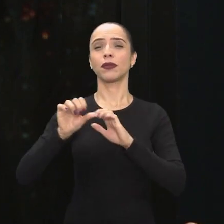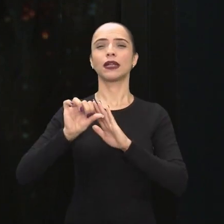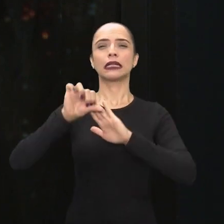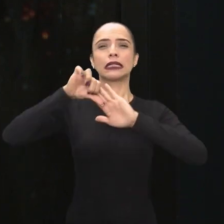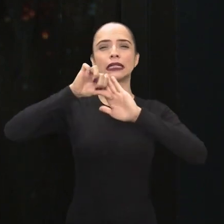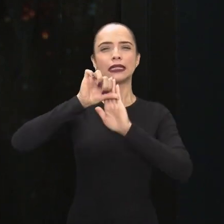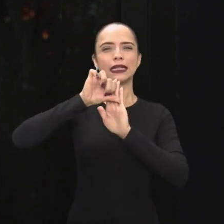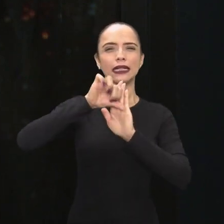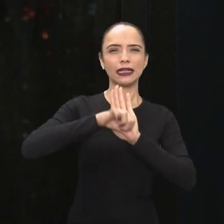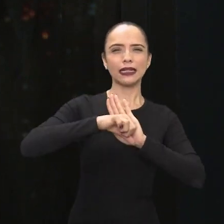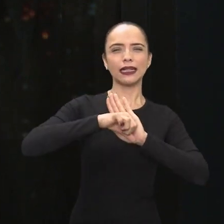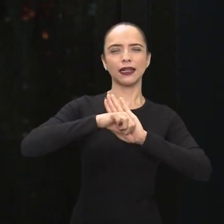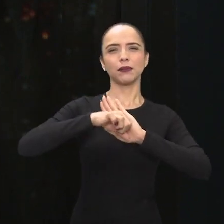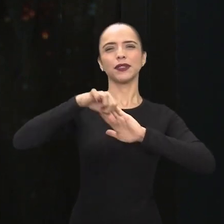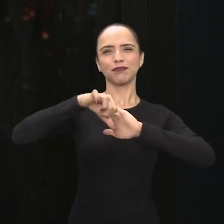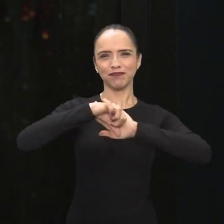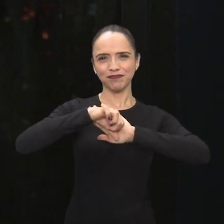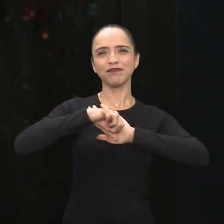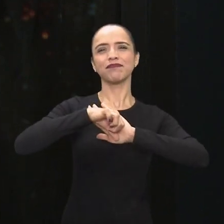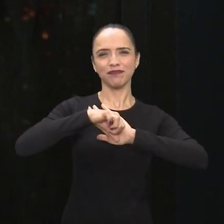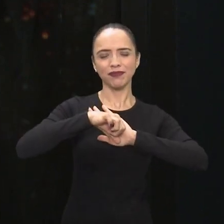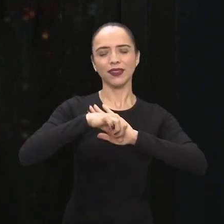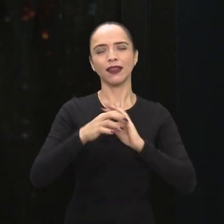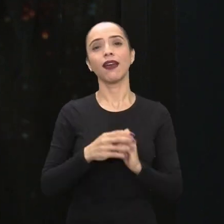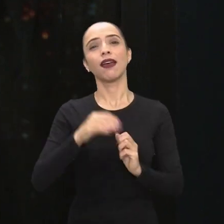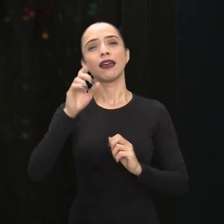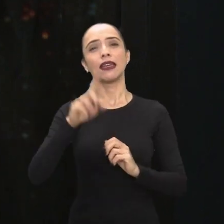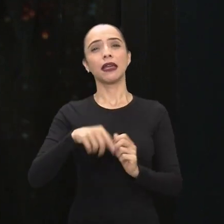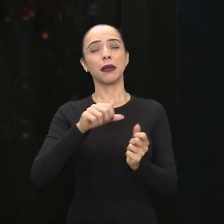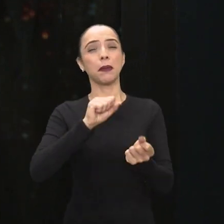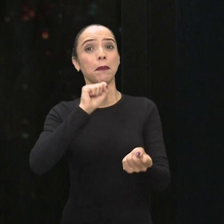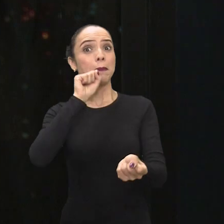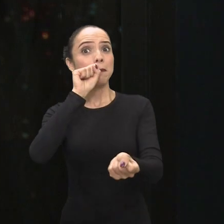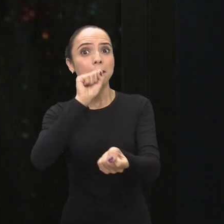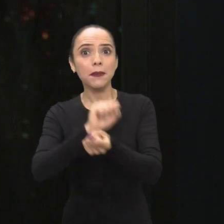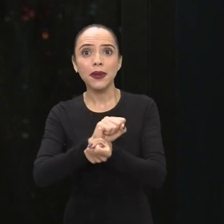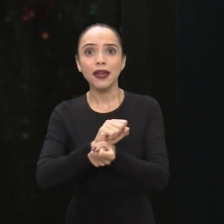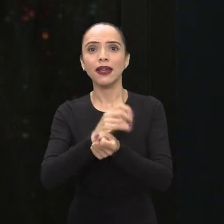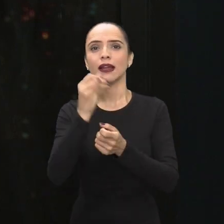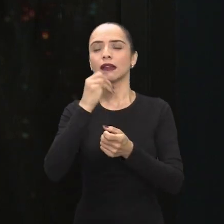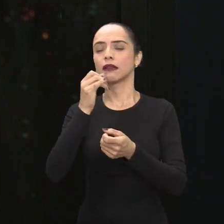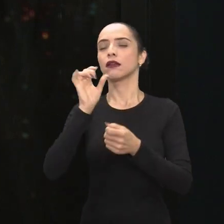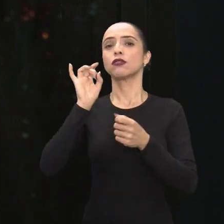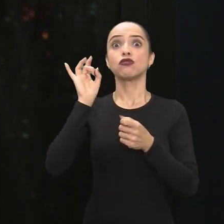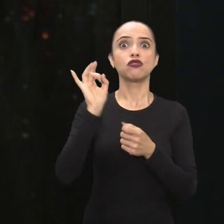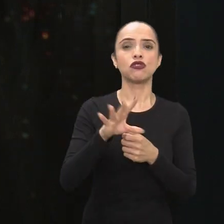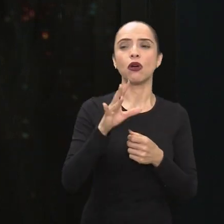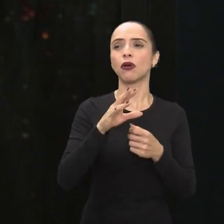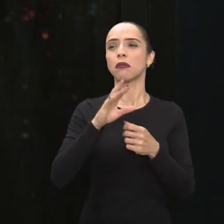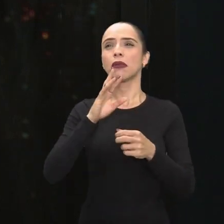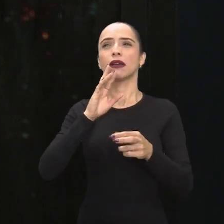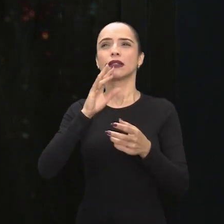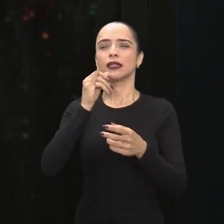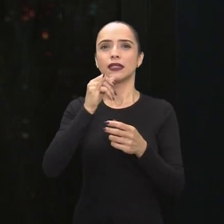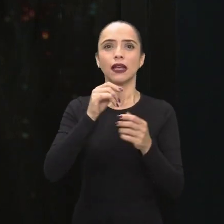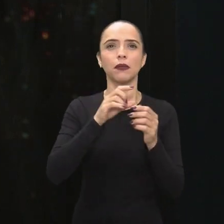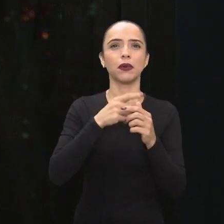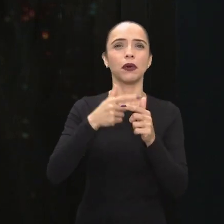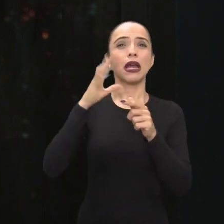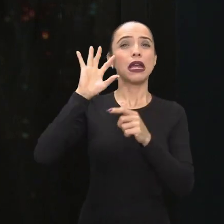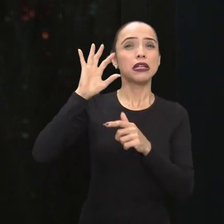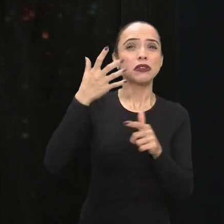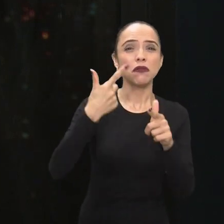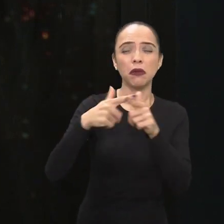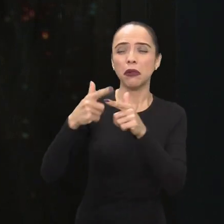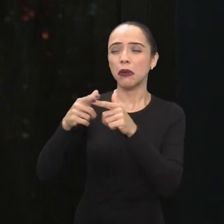da sociologia criminal que é parar de enxugar gelo tem uma respostas superficiais para